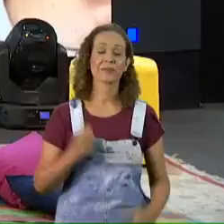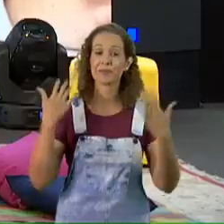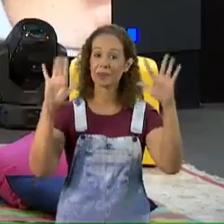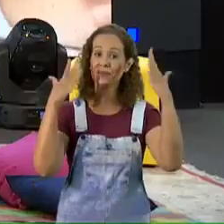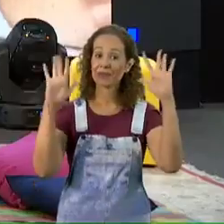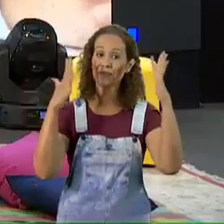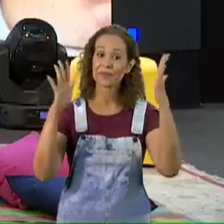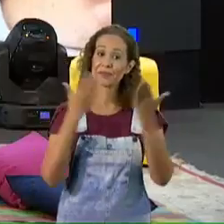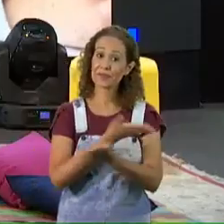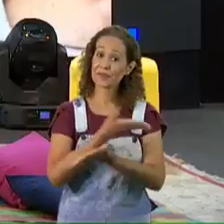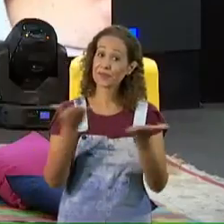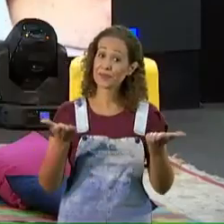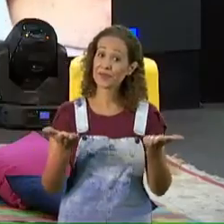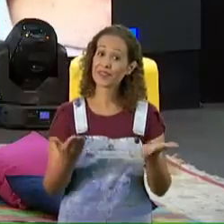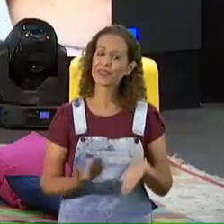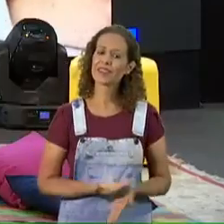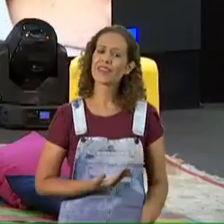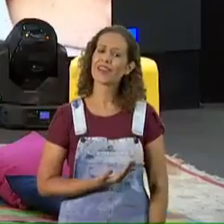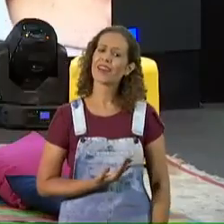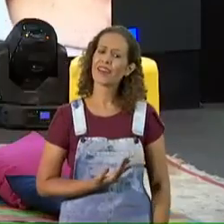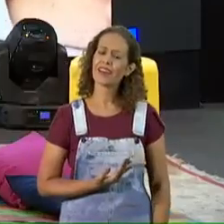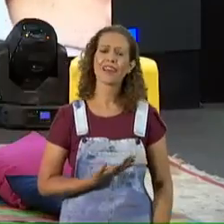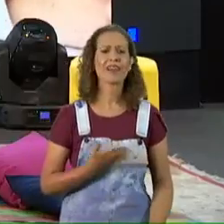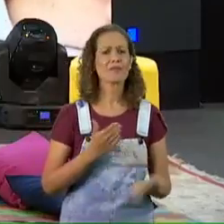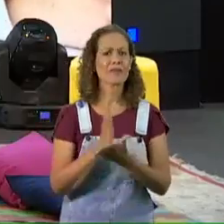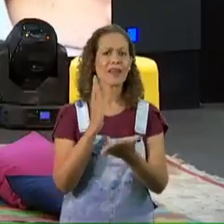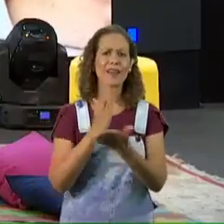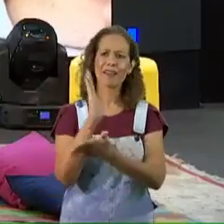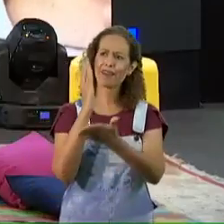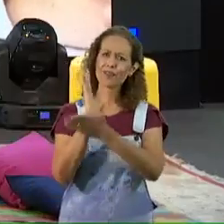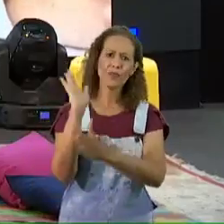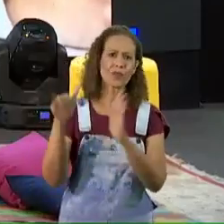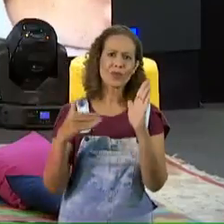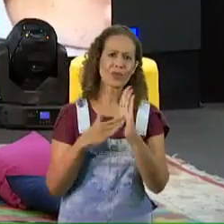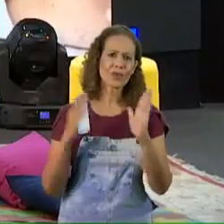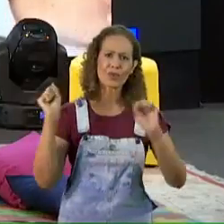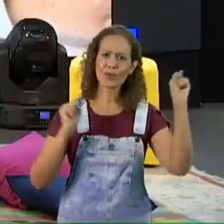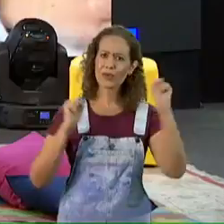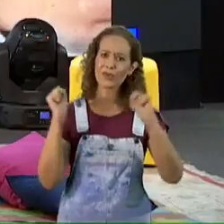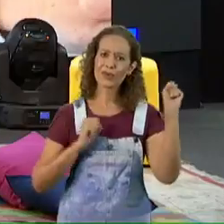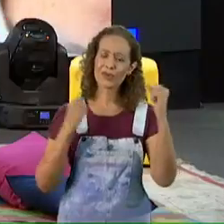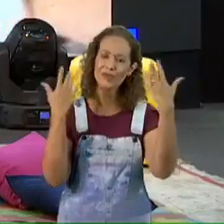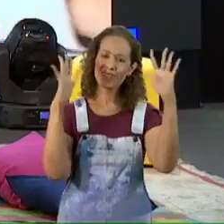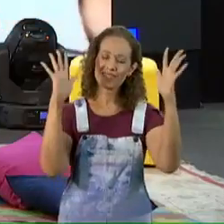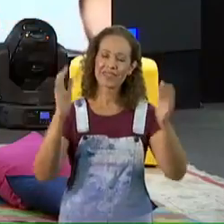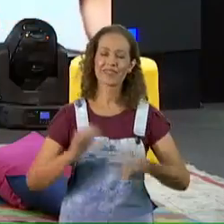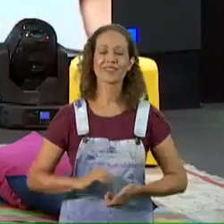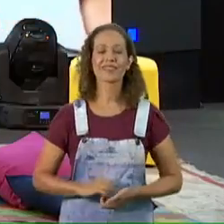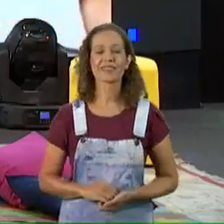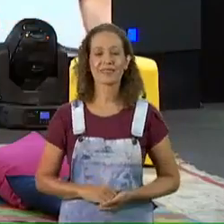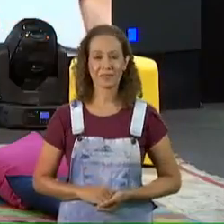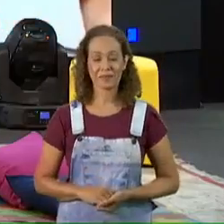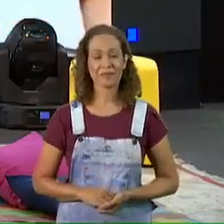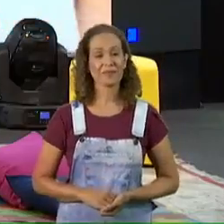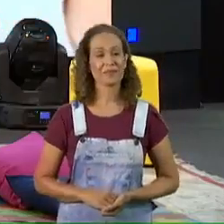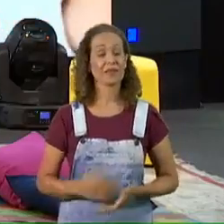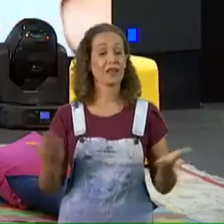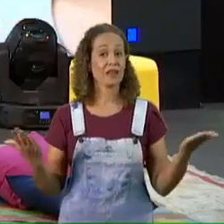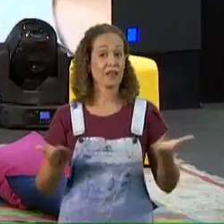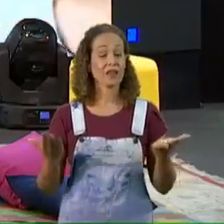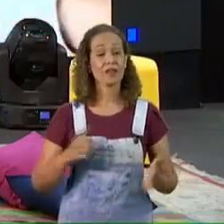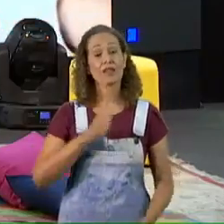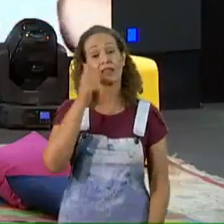parabéns para vocês que acertaram! Vocês estão de parabéns! Uhul! Olha só. Eu quero agora que a